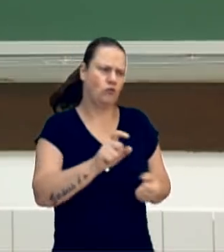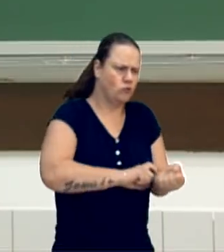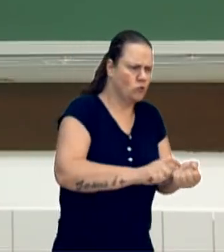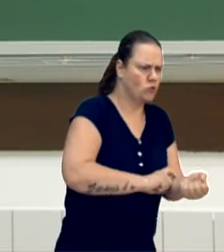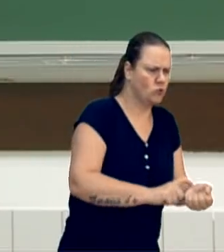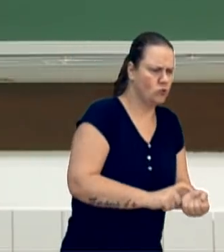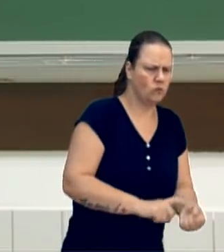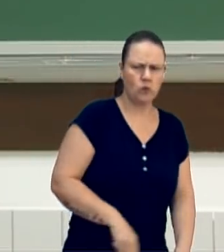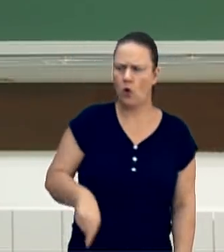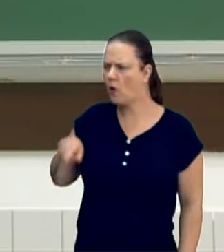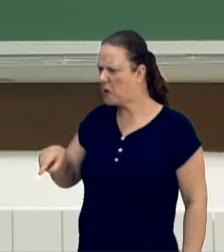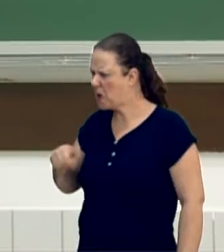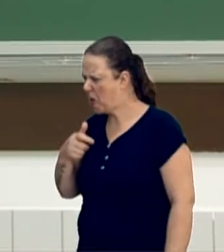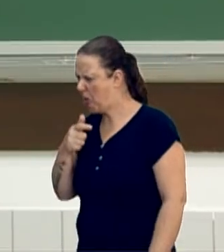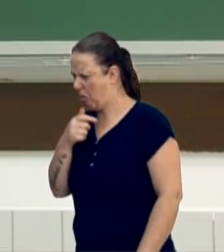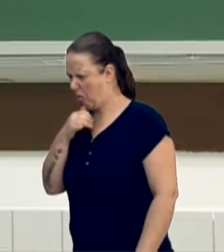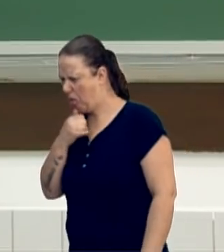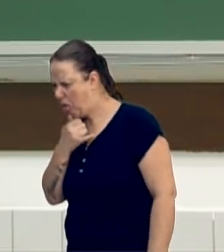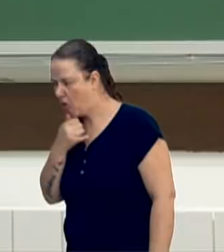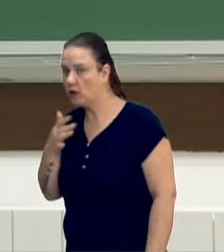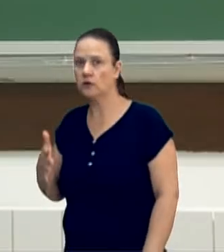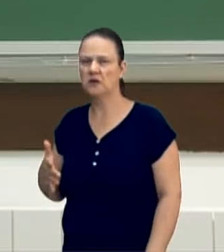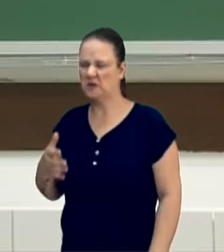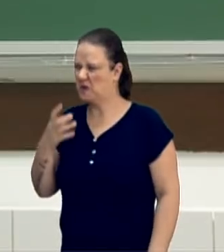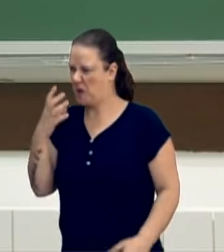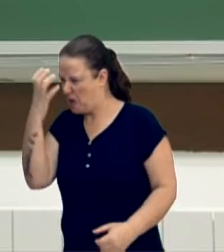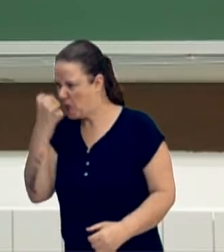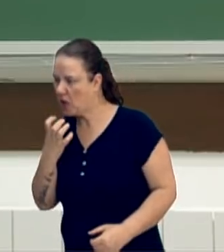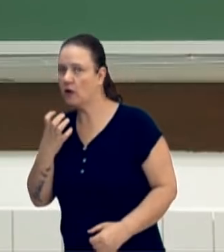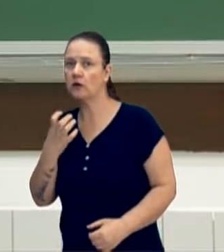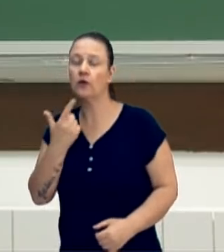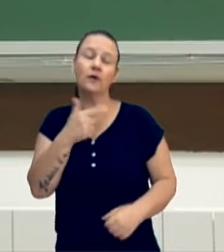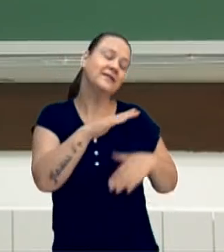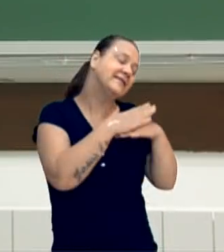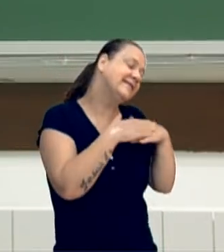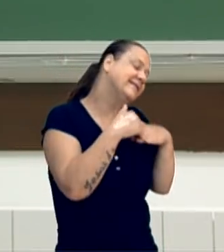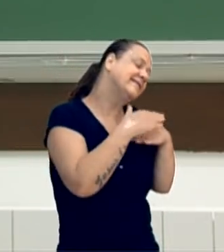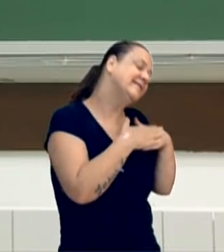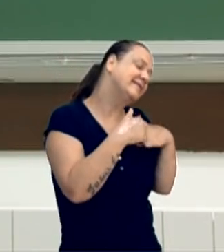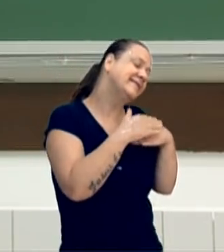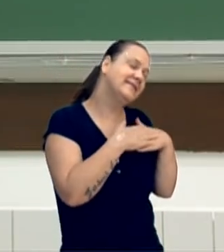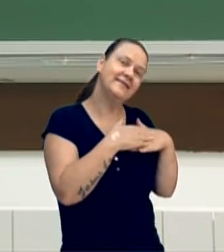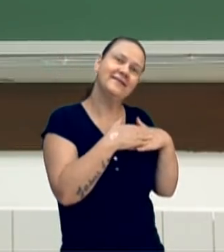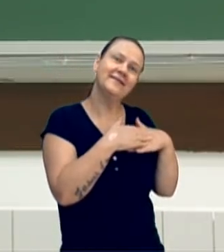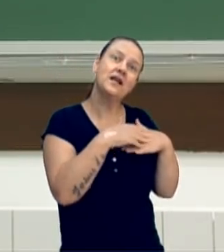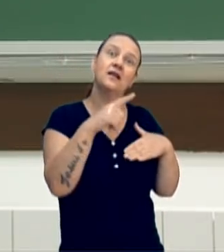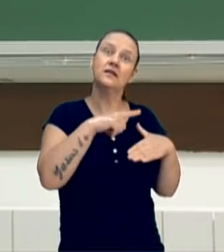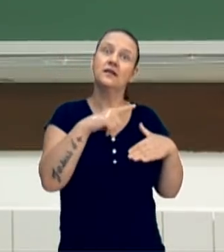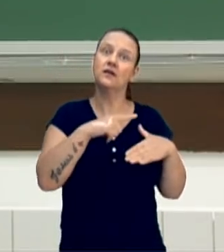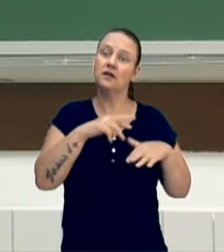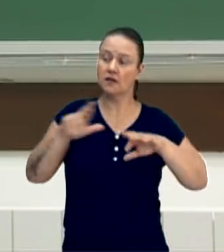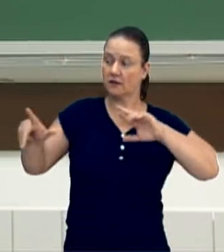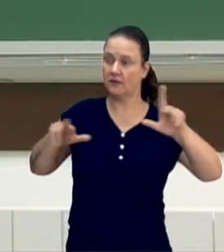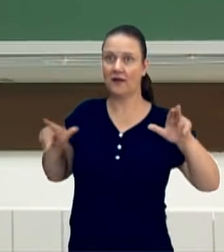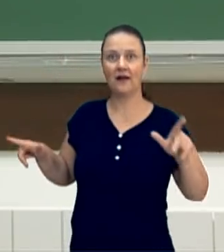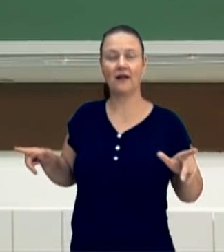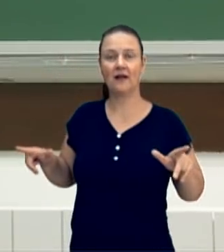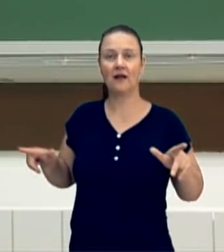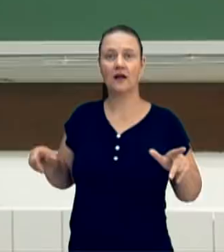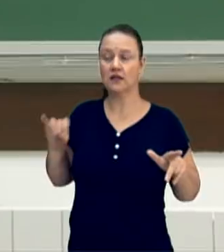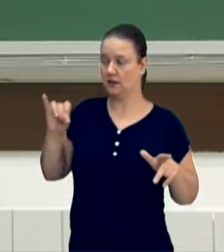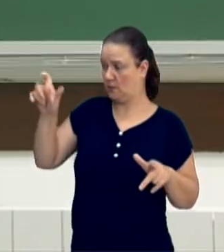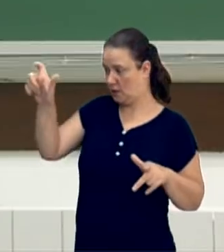é birrento, outro dengoso. Para que eu decida ou eu defina alguém como